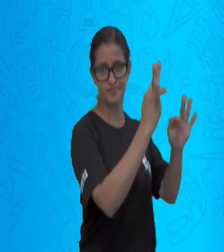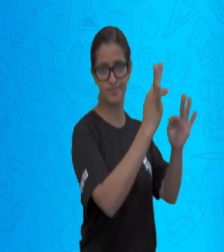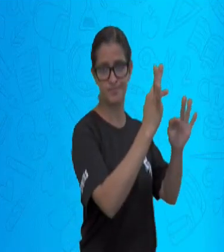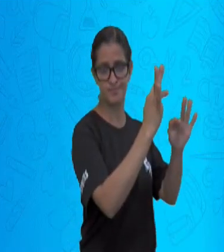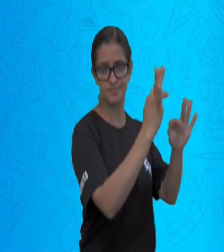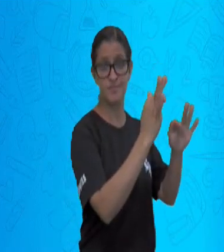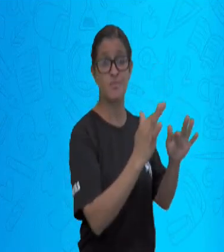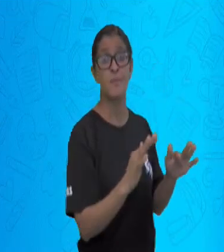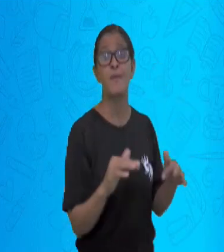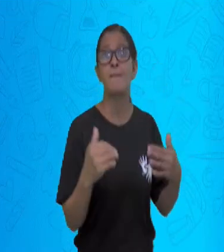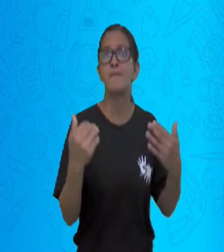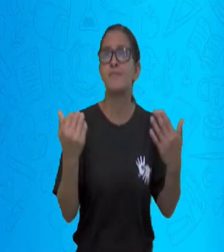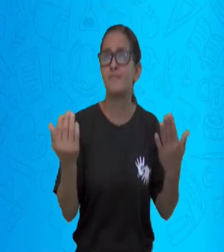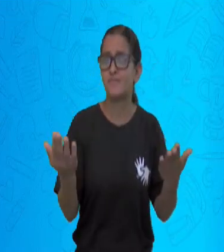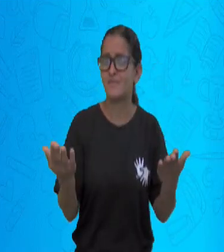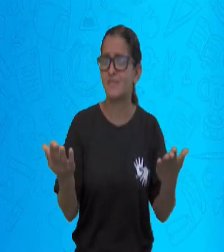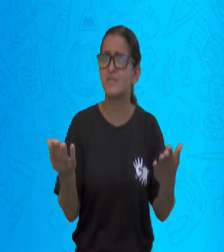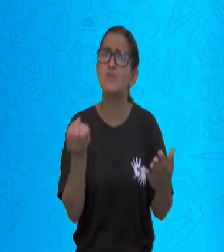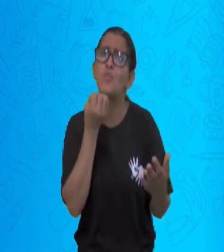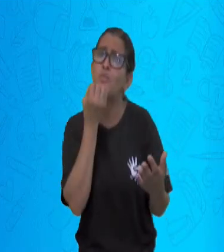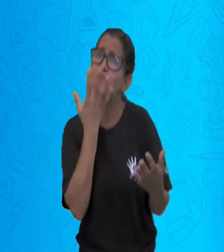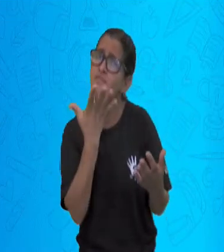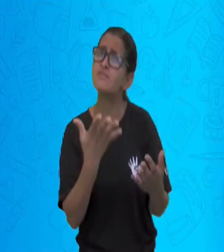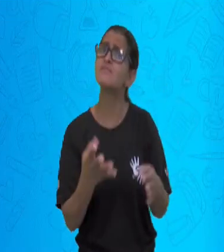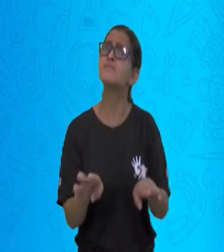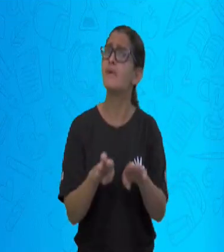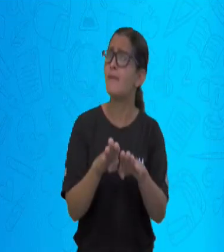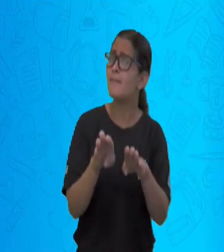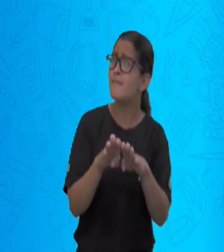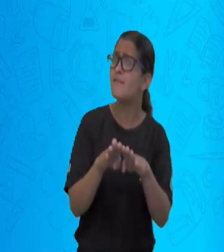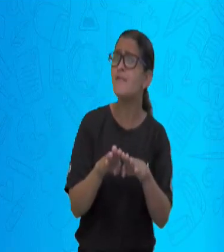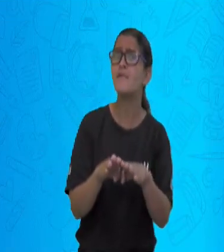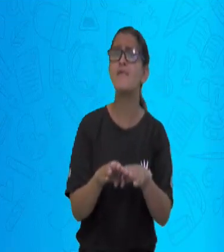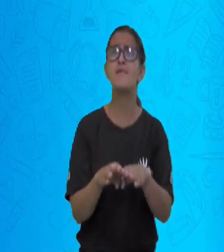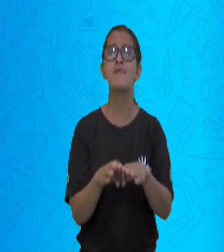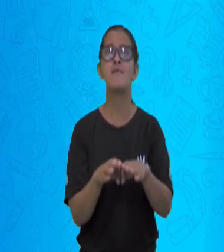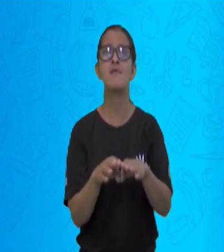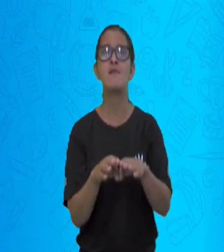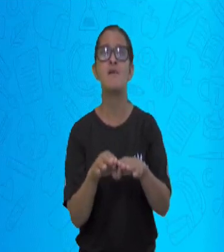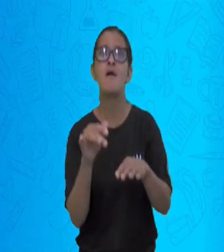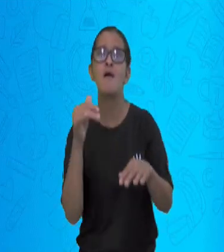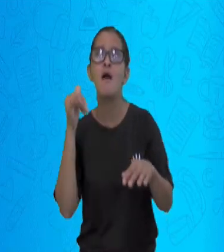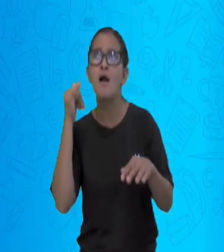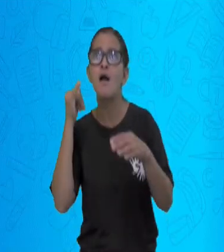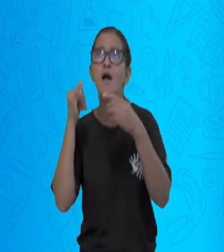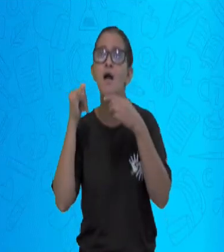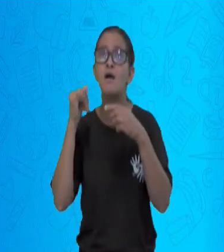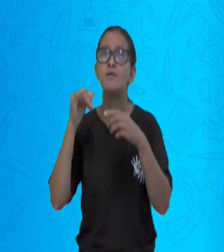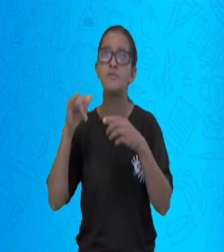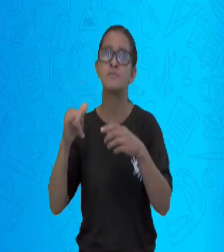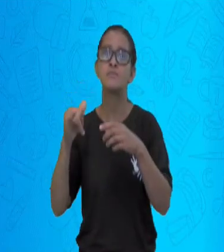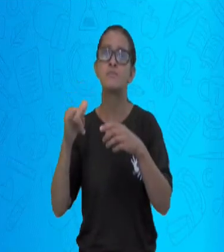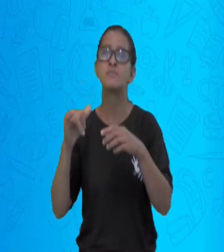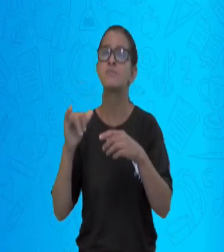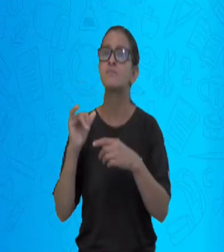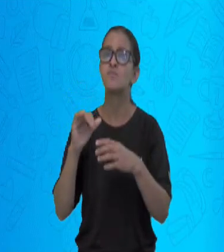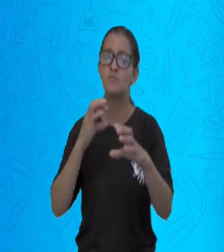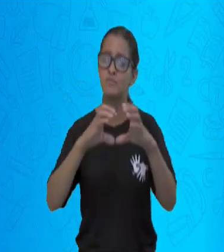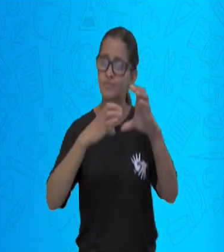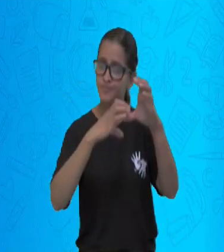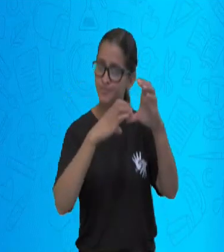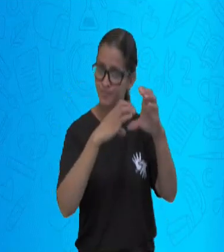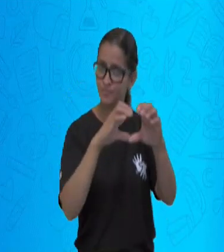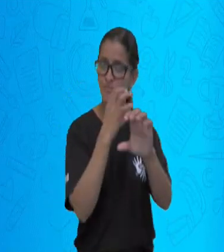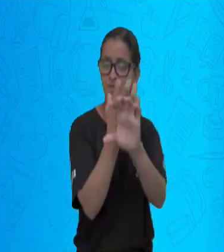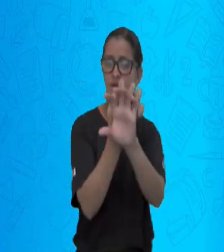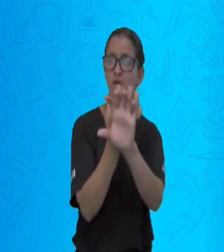contrapartida, ela me dá o direito de comunicar com uma pessoa que está lá nos Estados Unidos muito rápido hoje pelo celular, pelo WhatsApp.